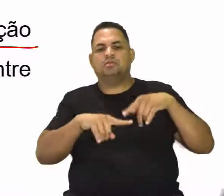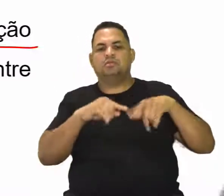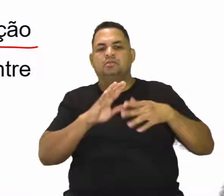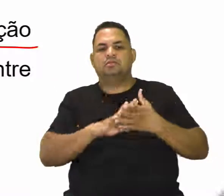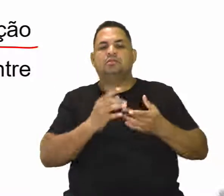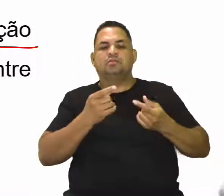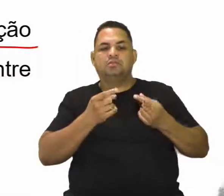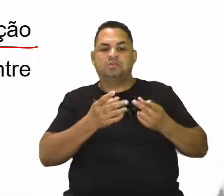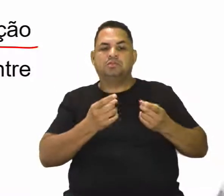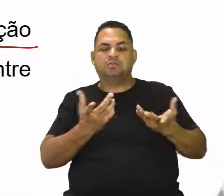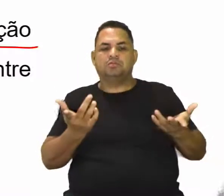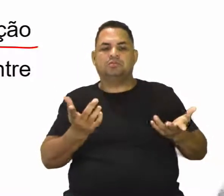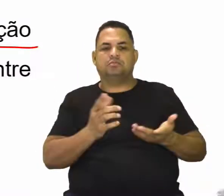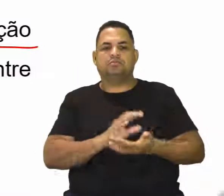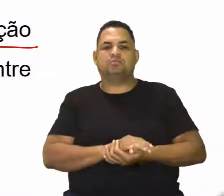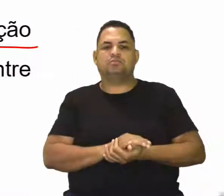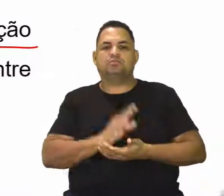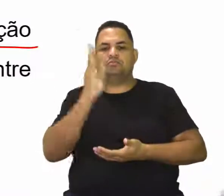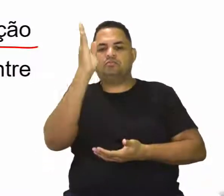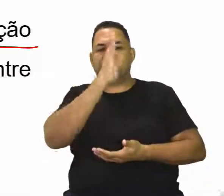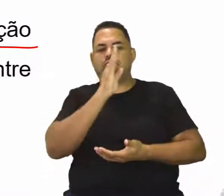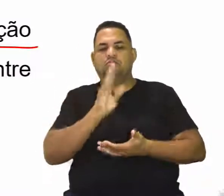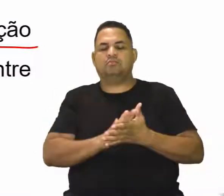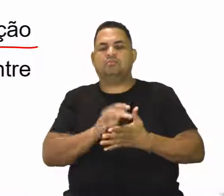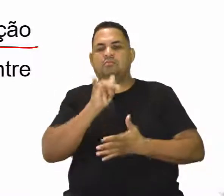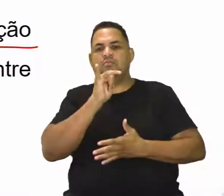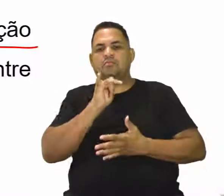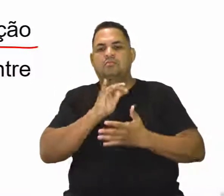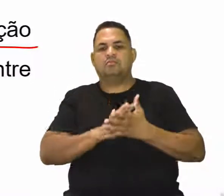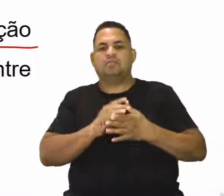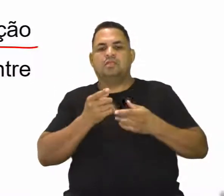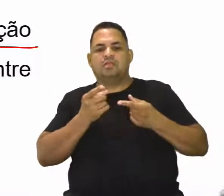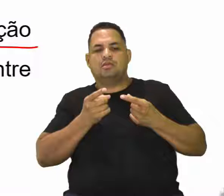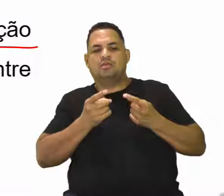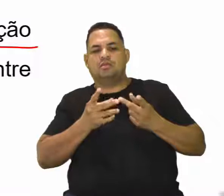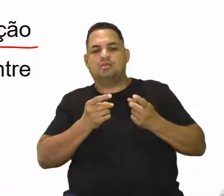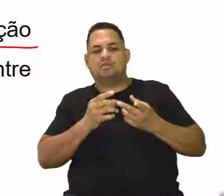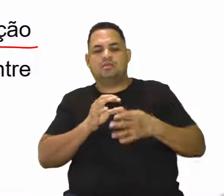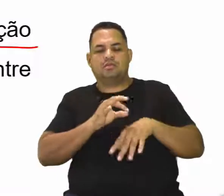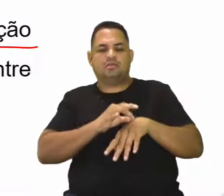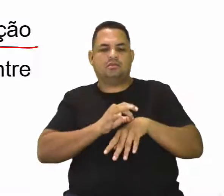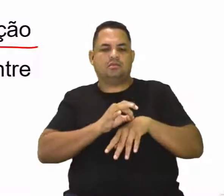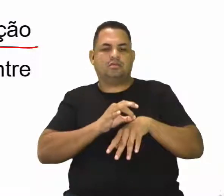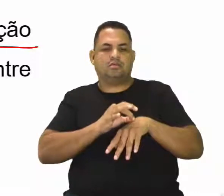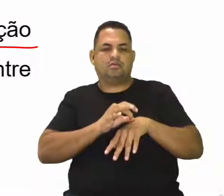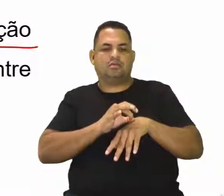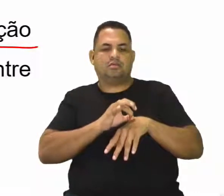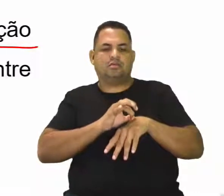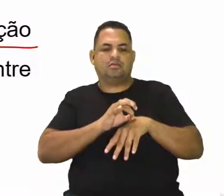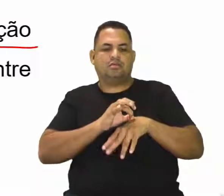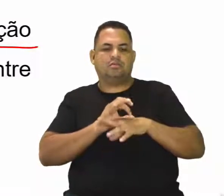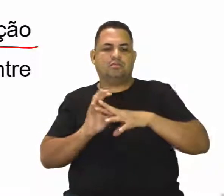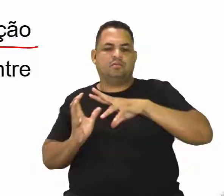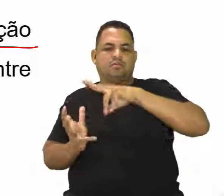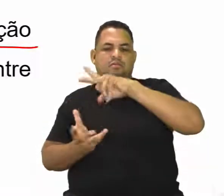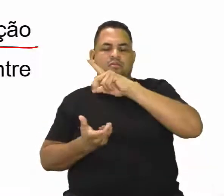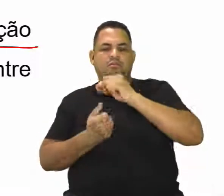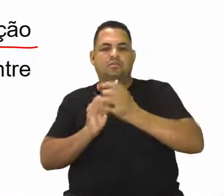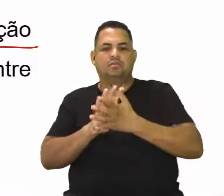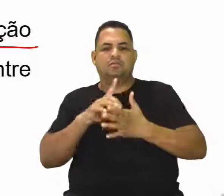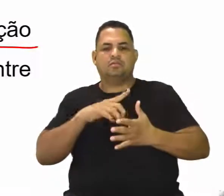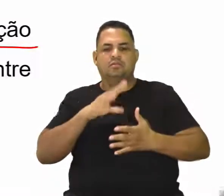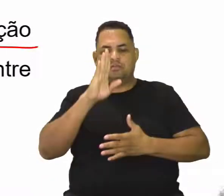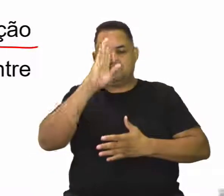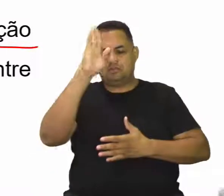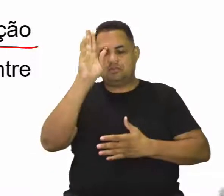vender. O Brasil, por exemplo, vende carne para o mundo. E nós temos alguns